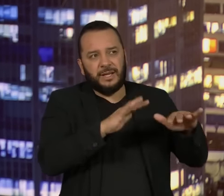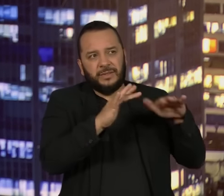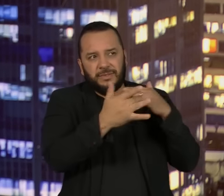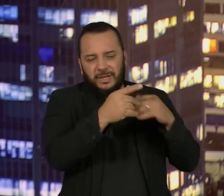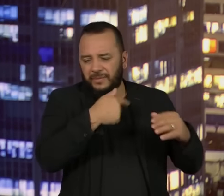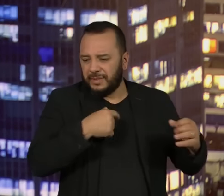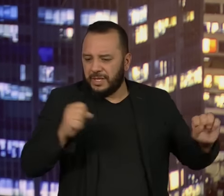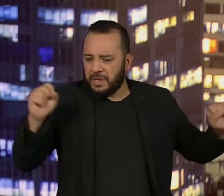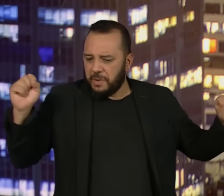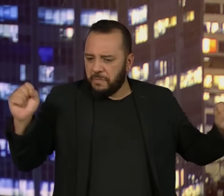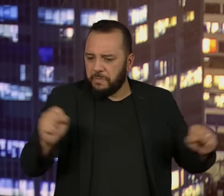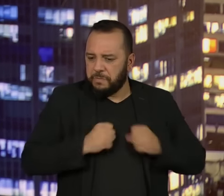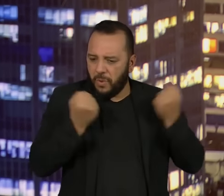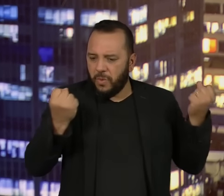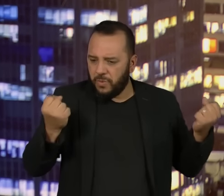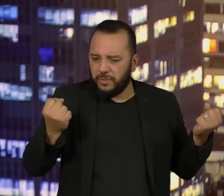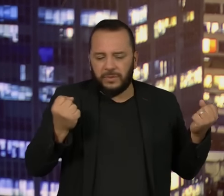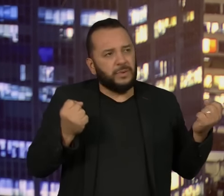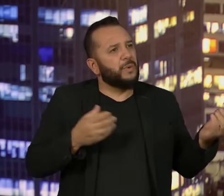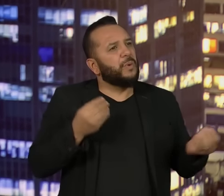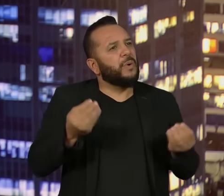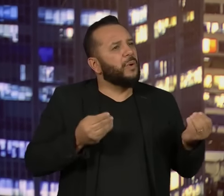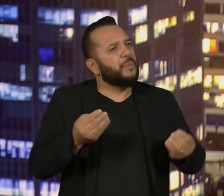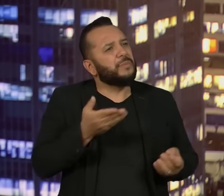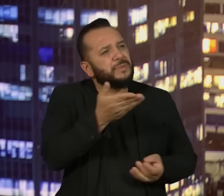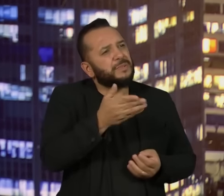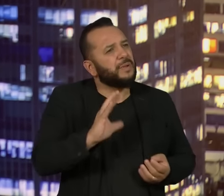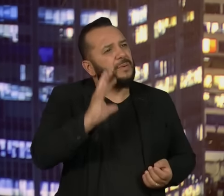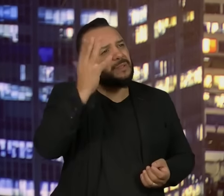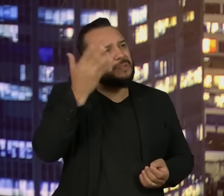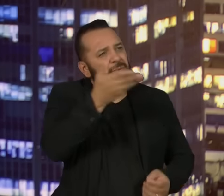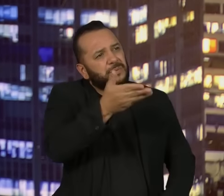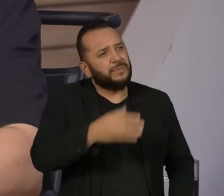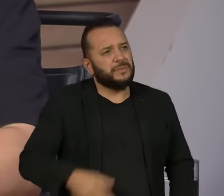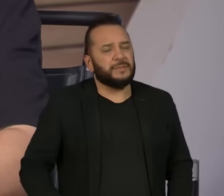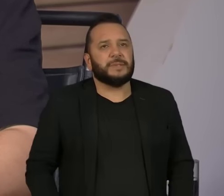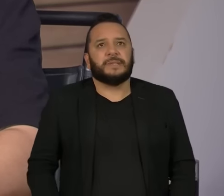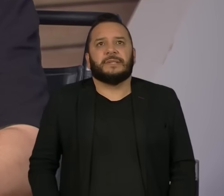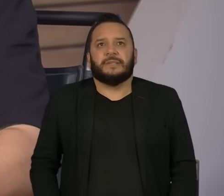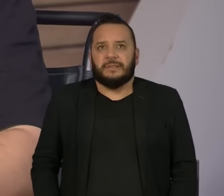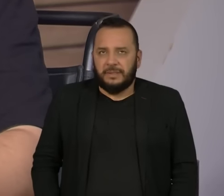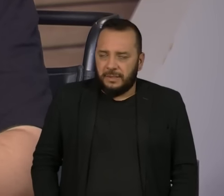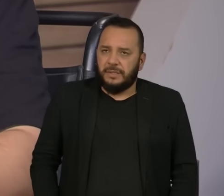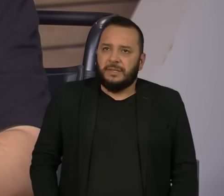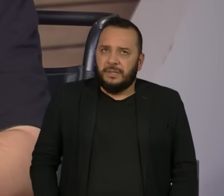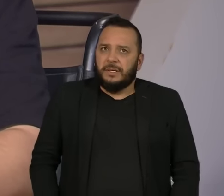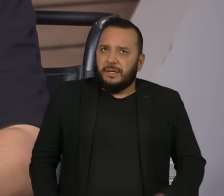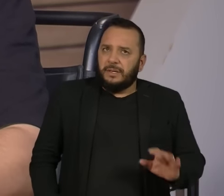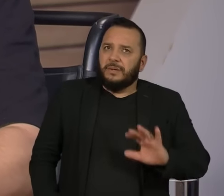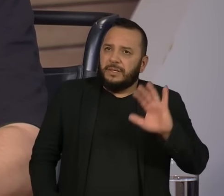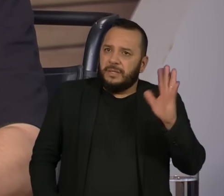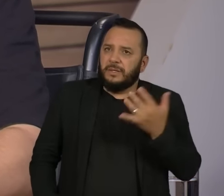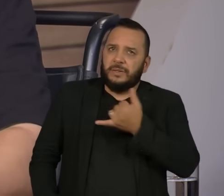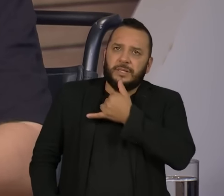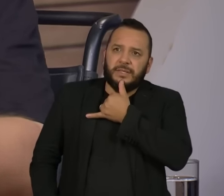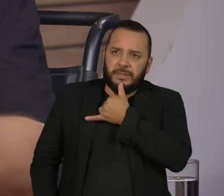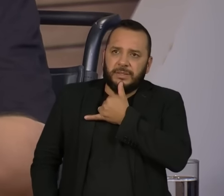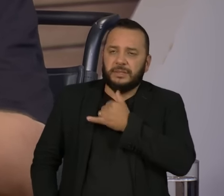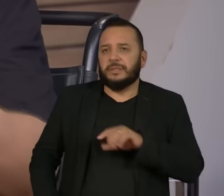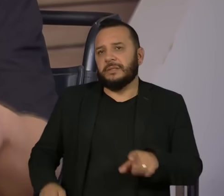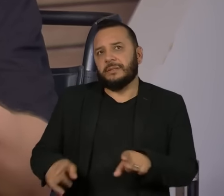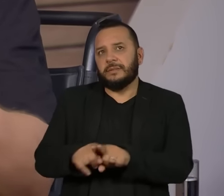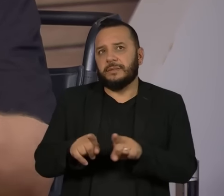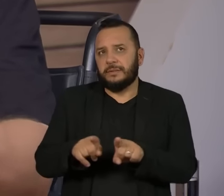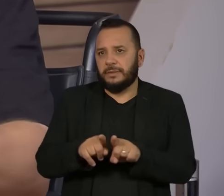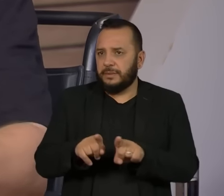muito ativo e se posicionando em relação a isso. Como é que foi esse episódio? É um caso bem triste, às vezes um pouco também